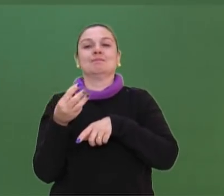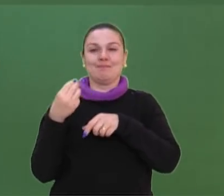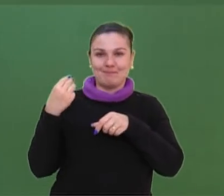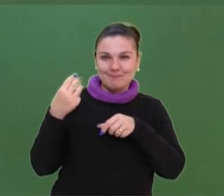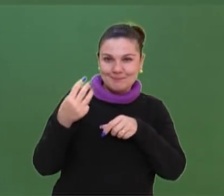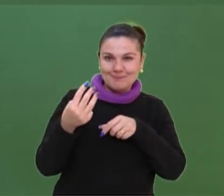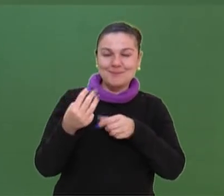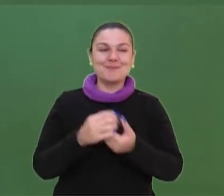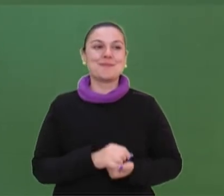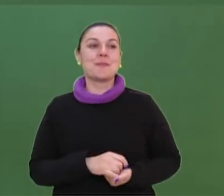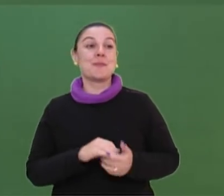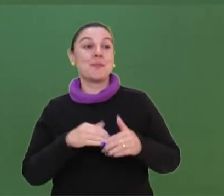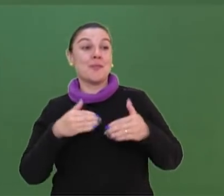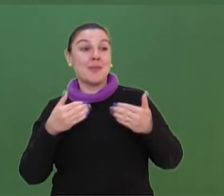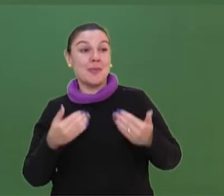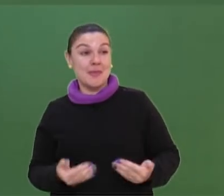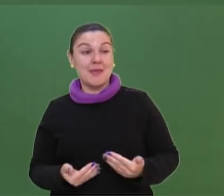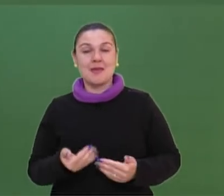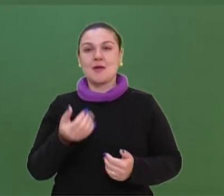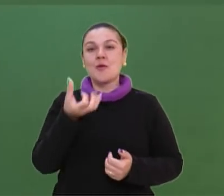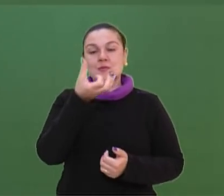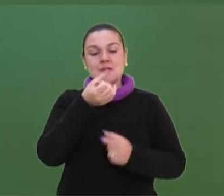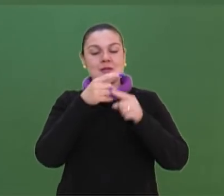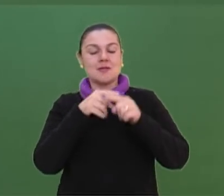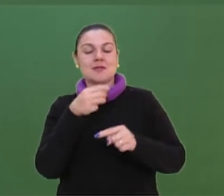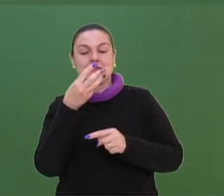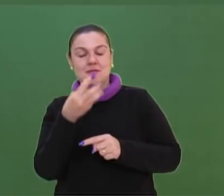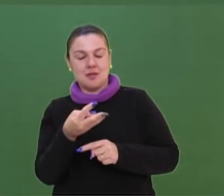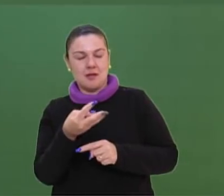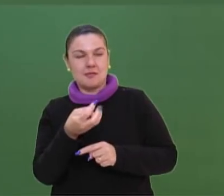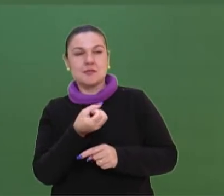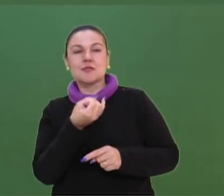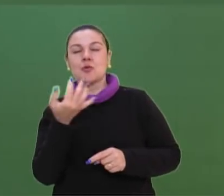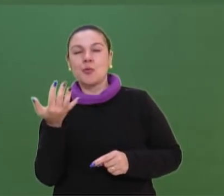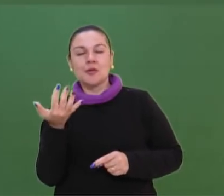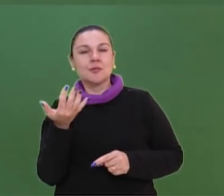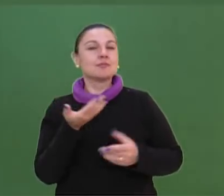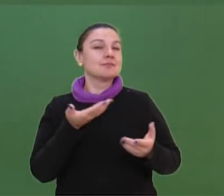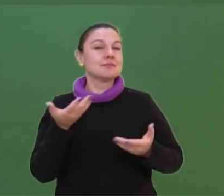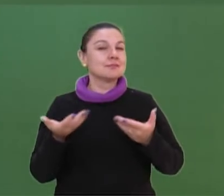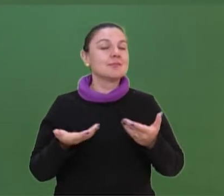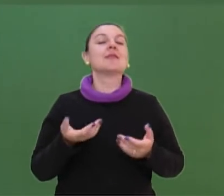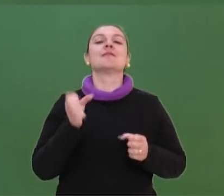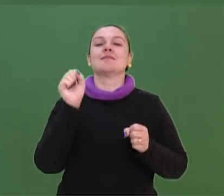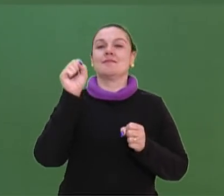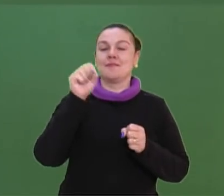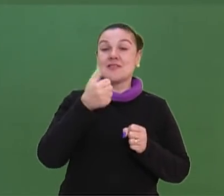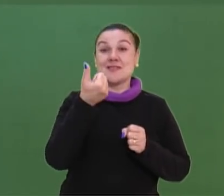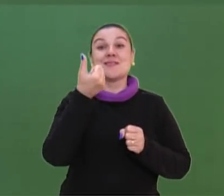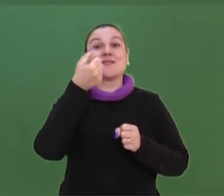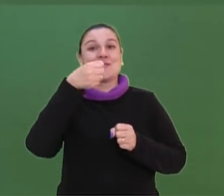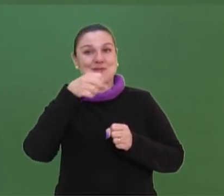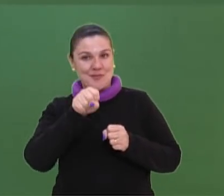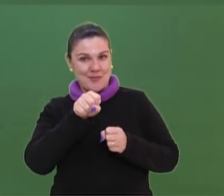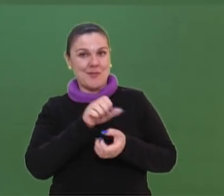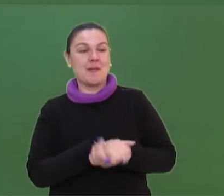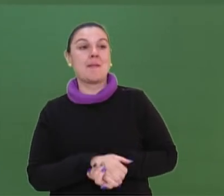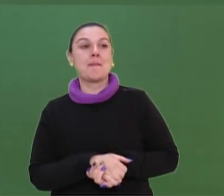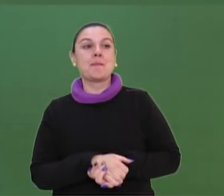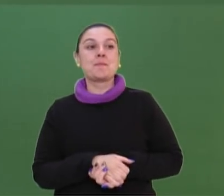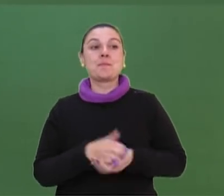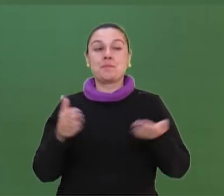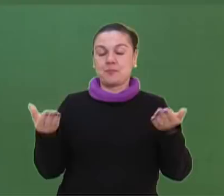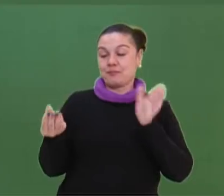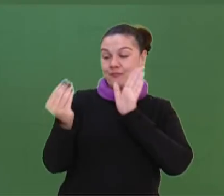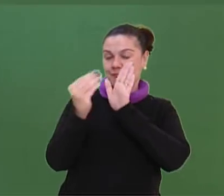3, né? Então, vai dar 6 vezes 3, a gente já sabe quanto que é? 6 vezes 3? Muito bem, 18. Vamos colocar